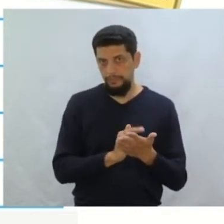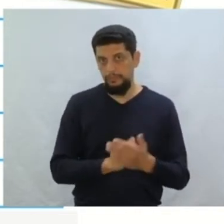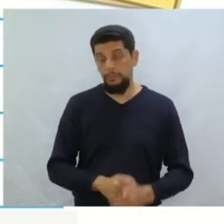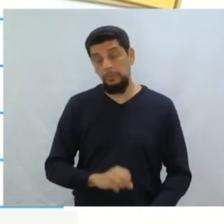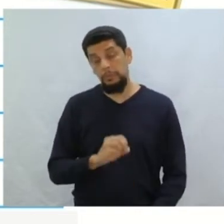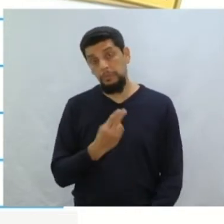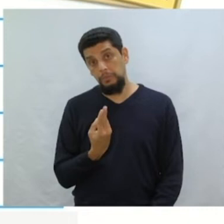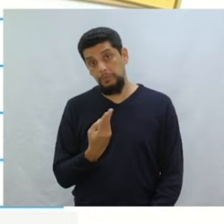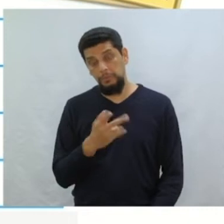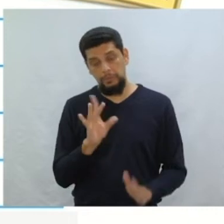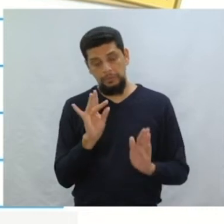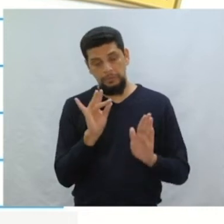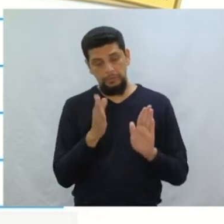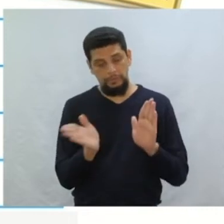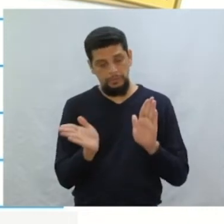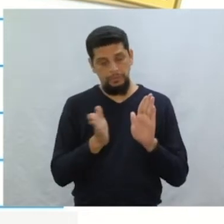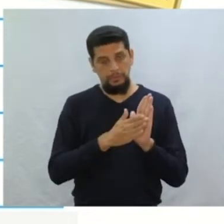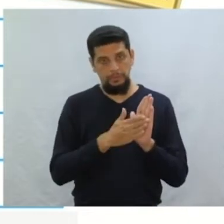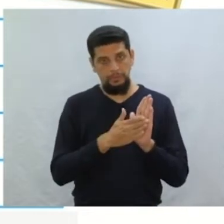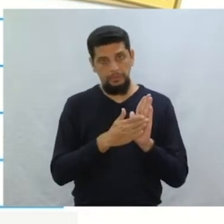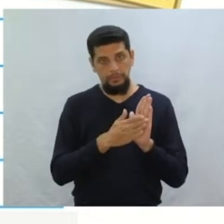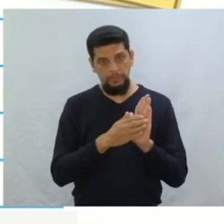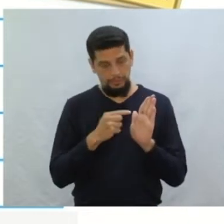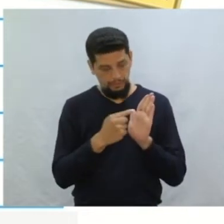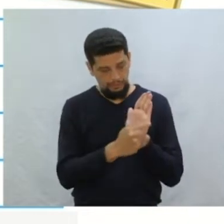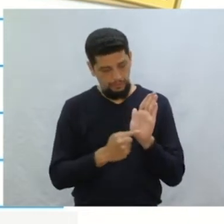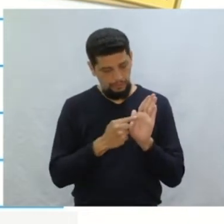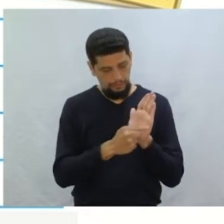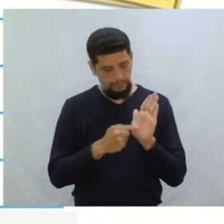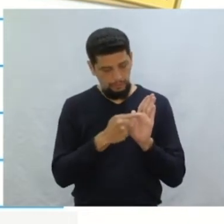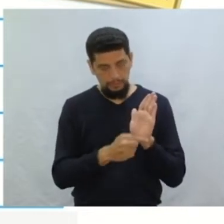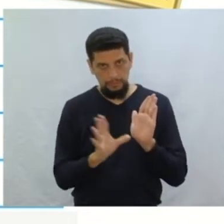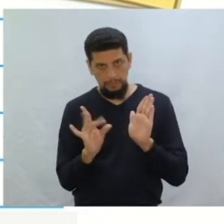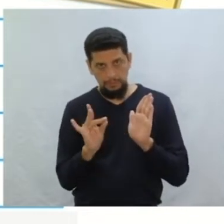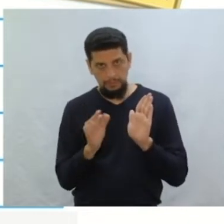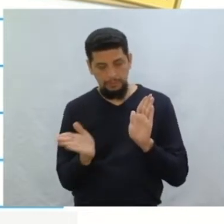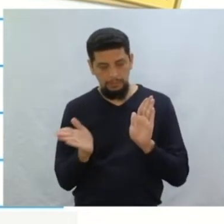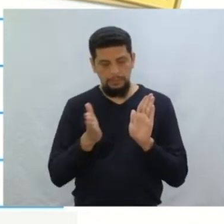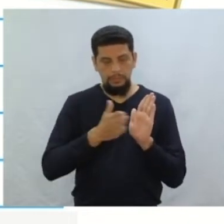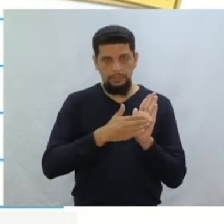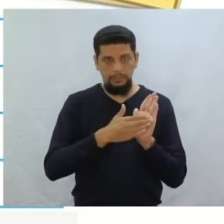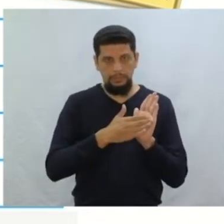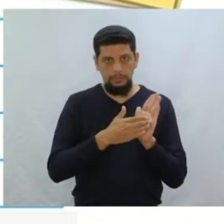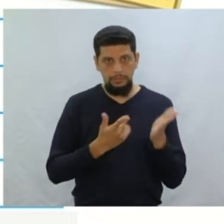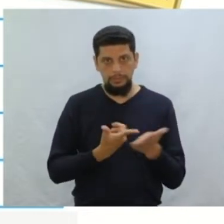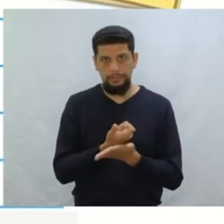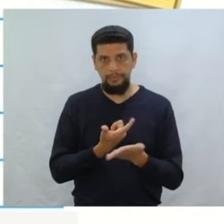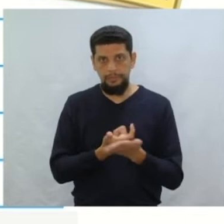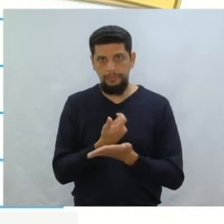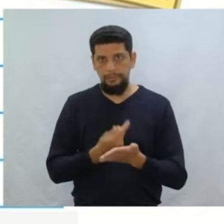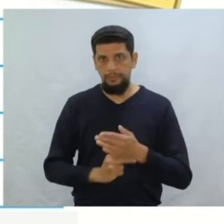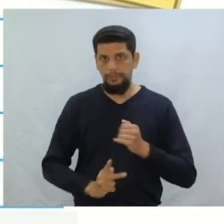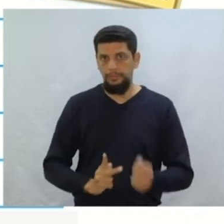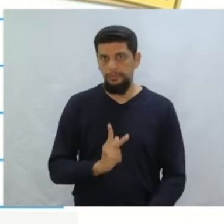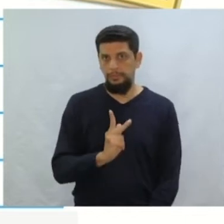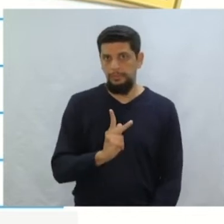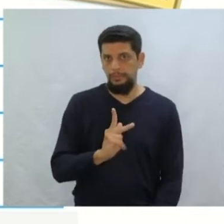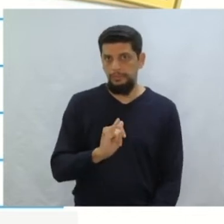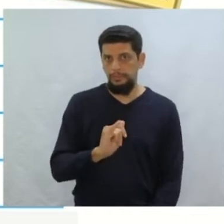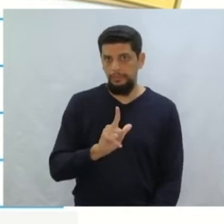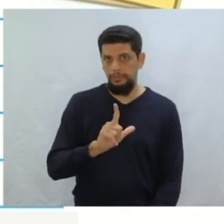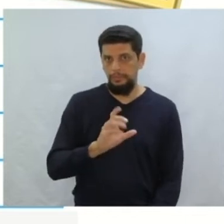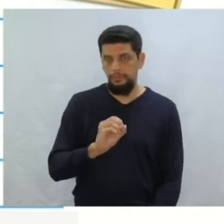tá, uma embalagem, ou vai colar um rótulo de embalagem que compramos